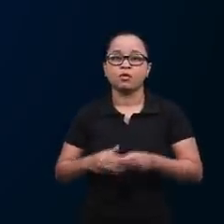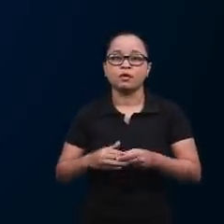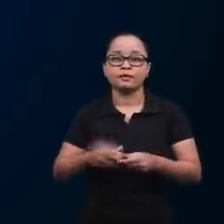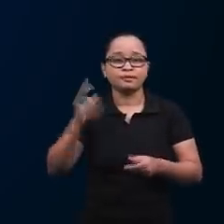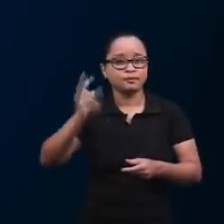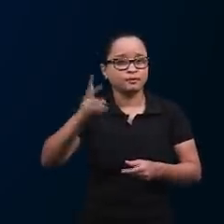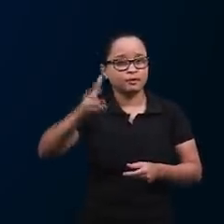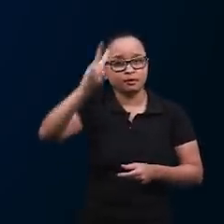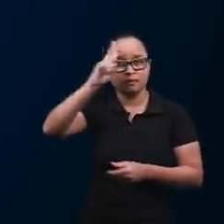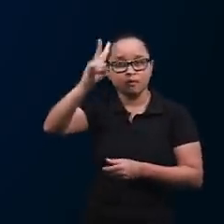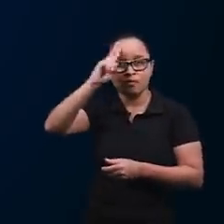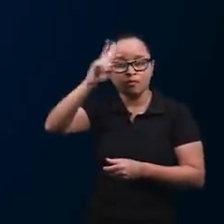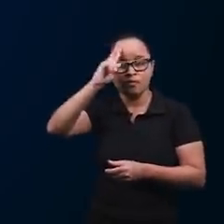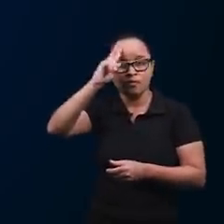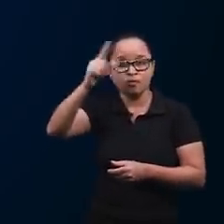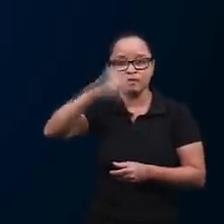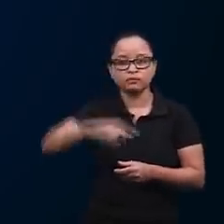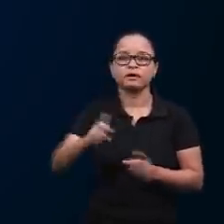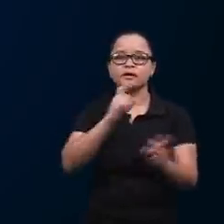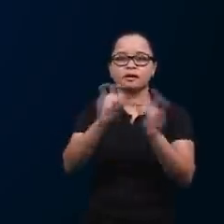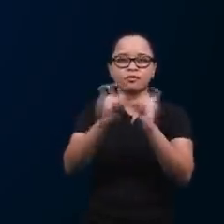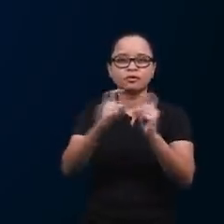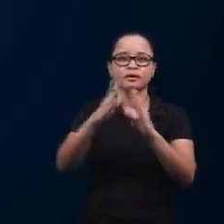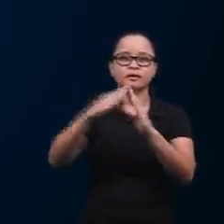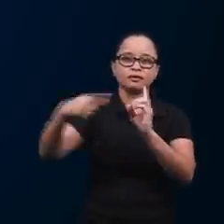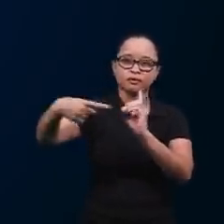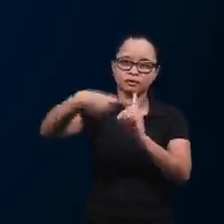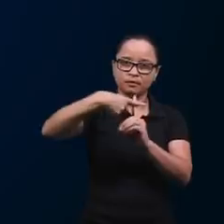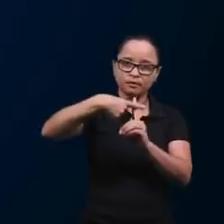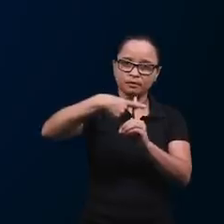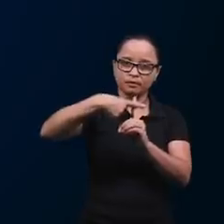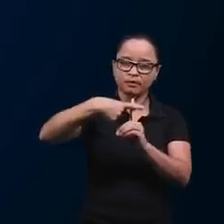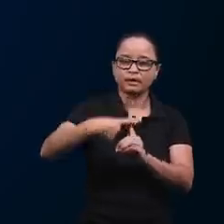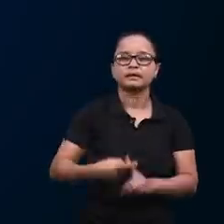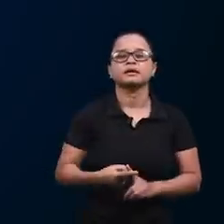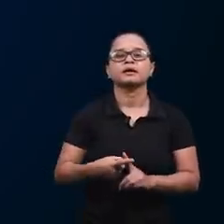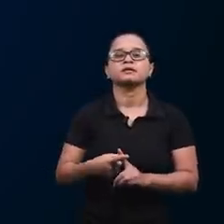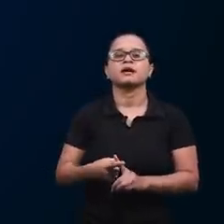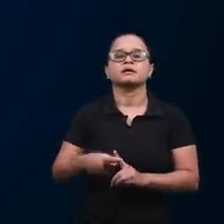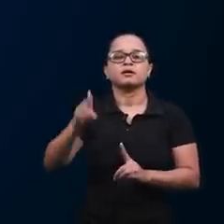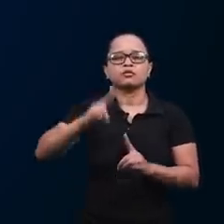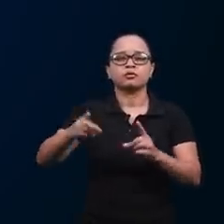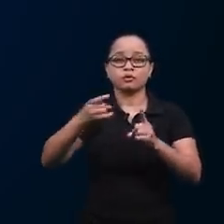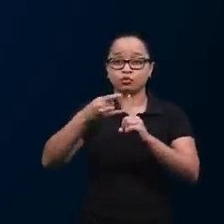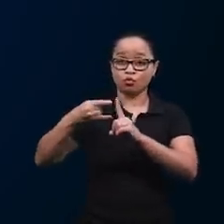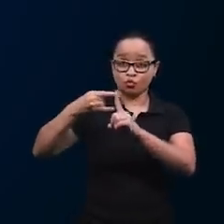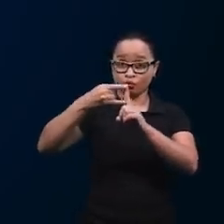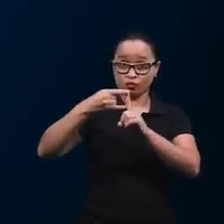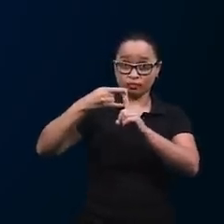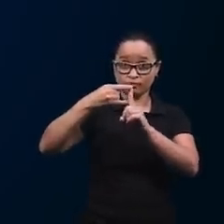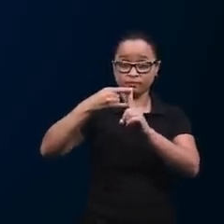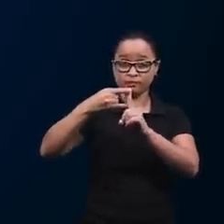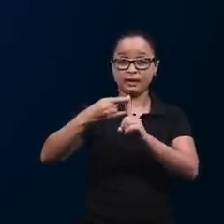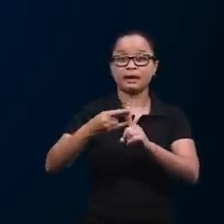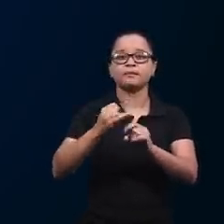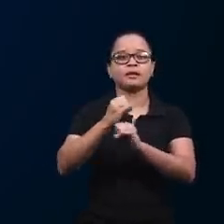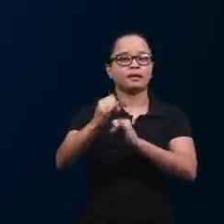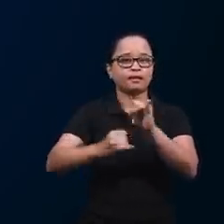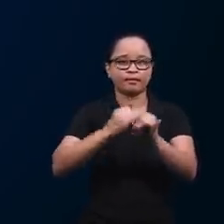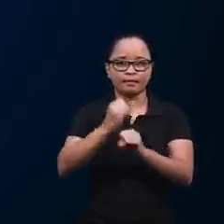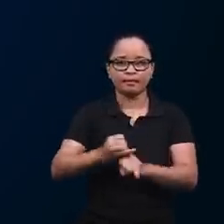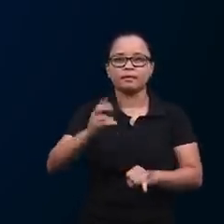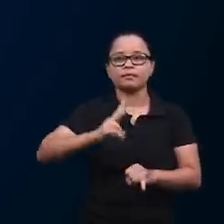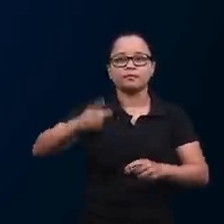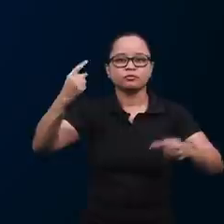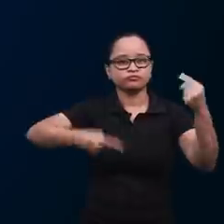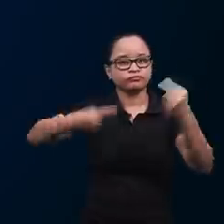rotina de todas as segundas-feiras é unir todas as igrejas e reuniões virtuais via Zoom pra gente discutir